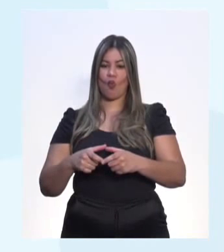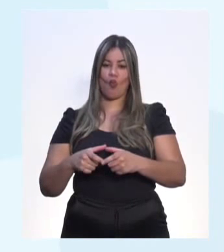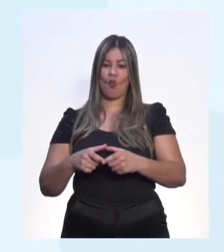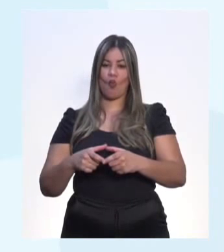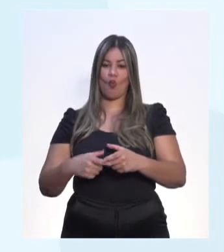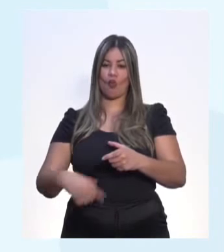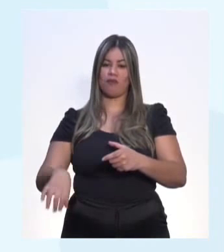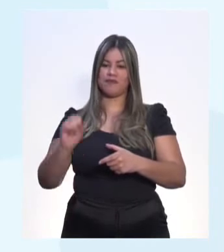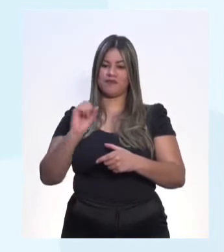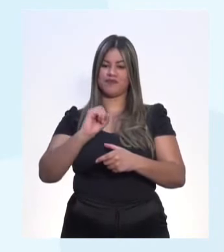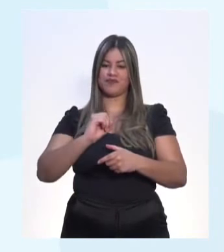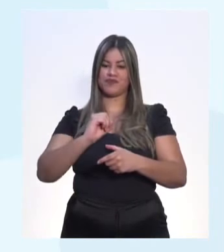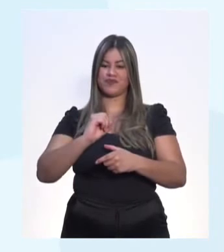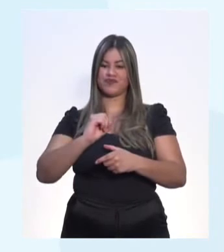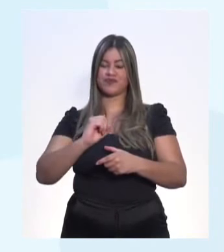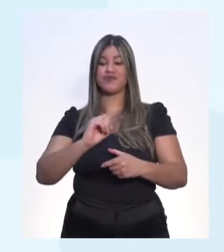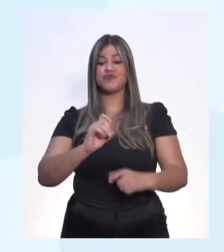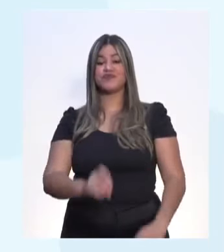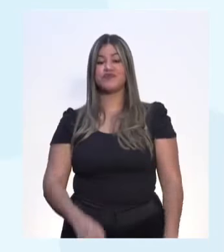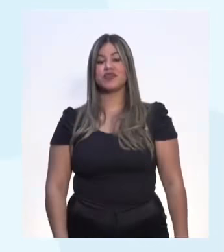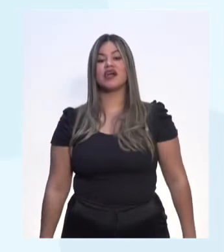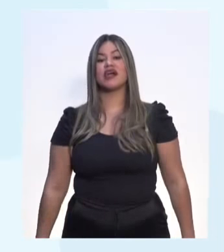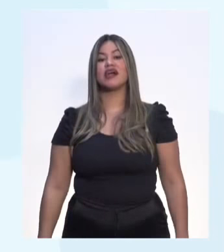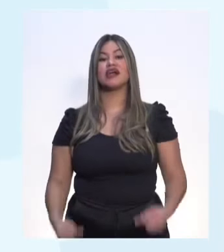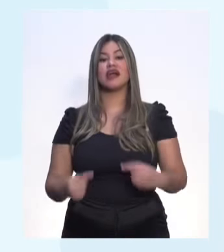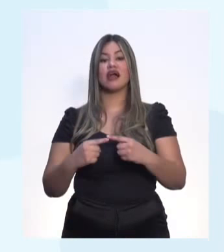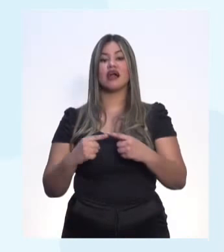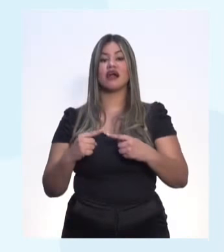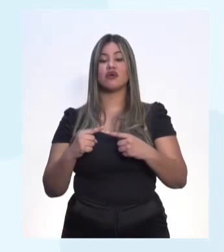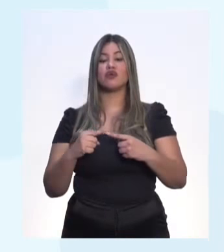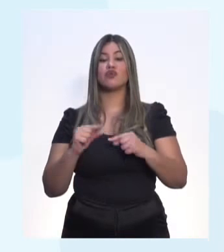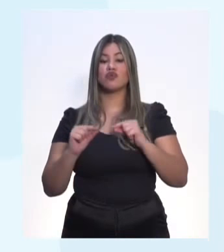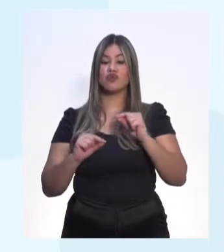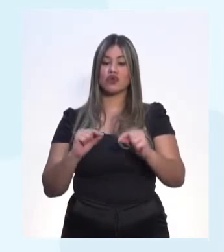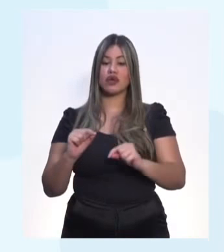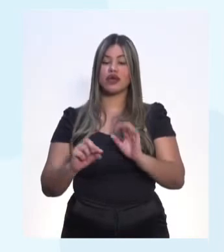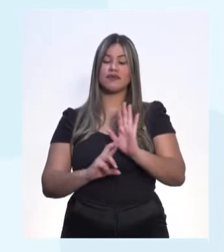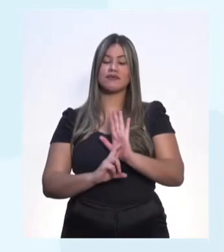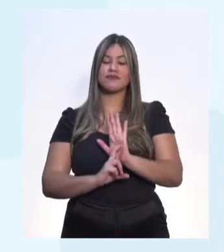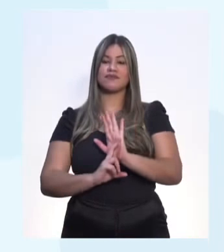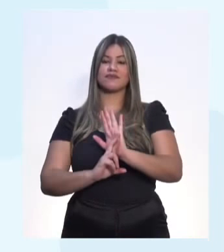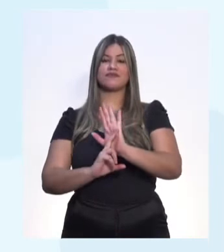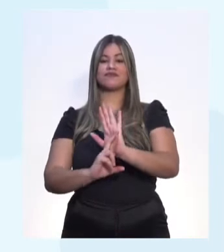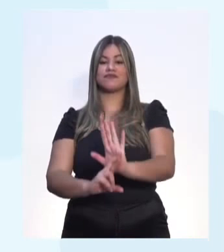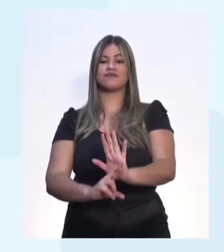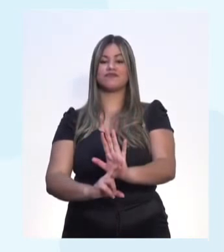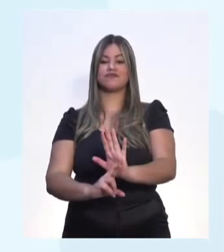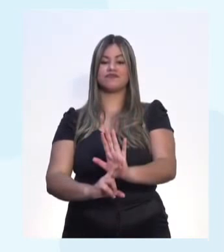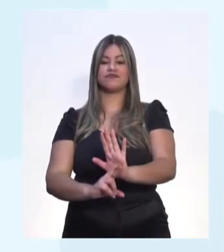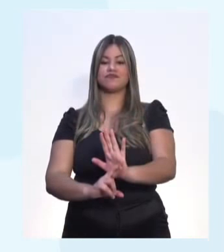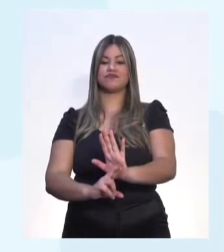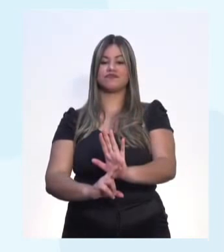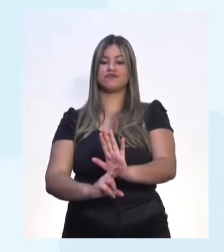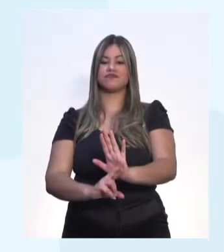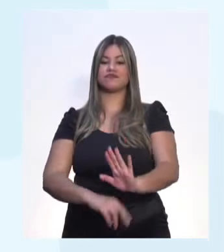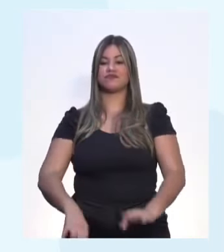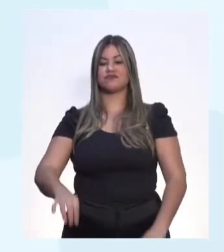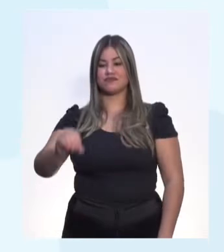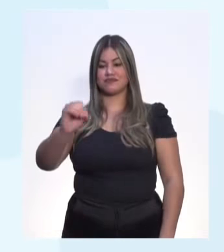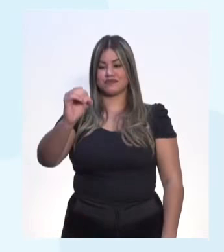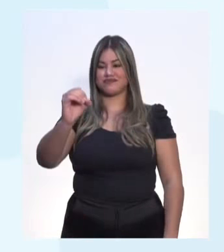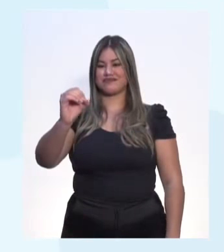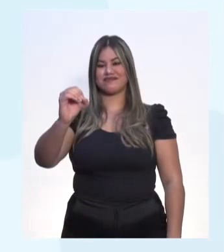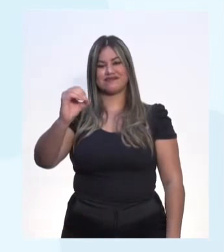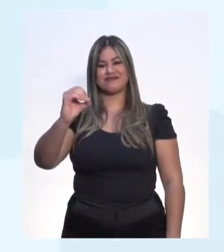elipse vamos dizer vamos dizer assim e ela tem uma função ela representava representava o Zero